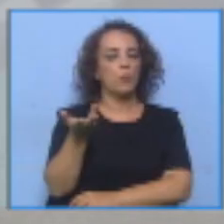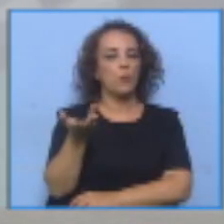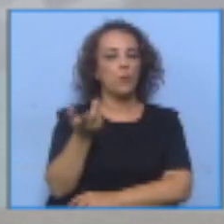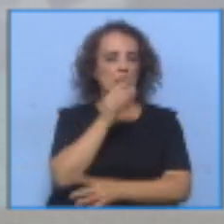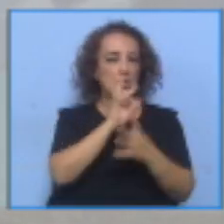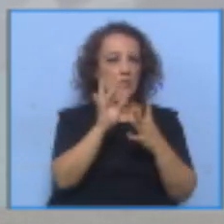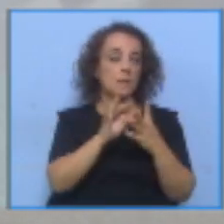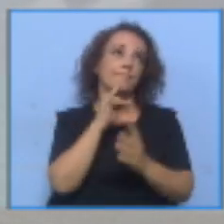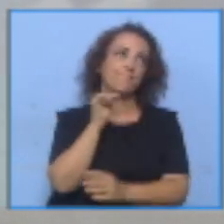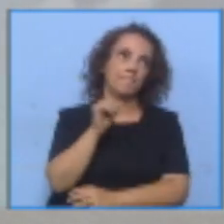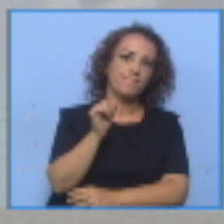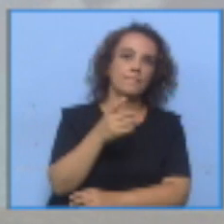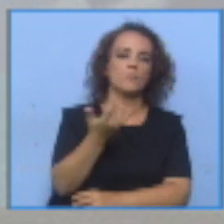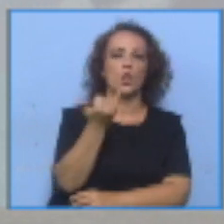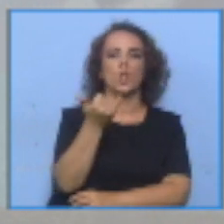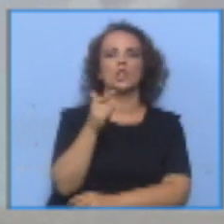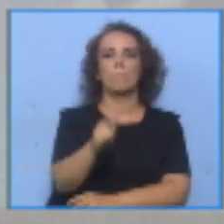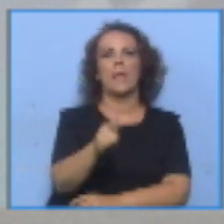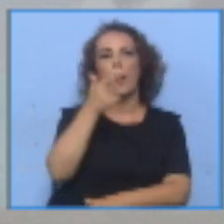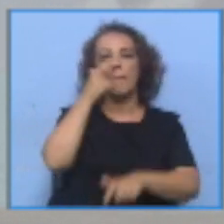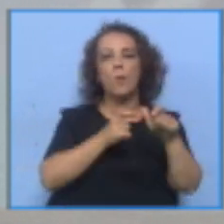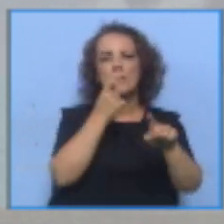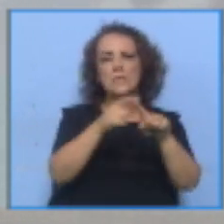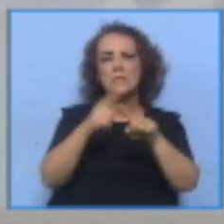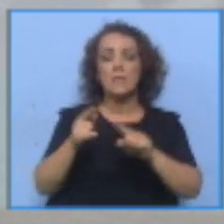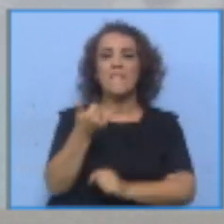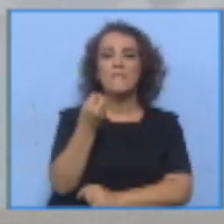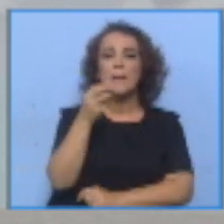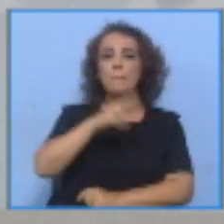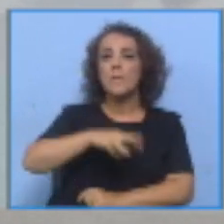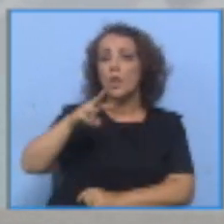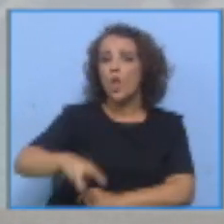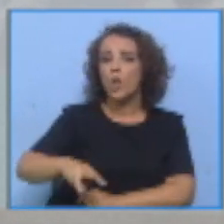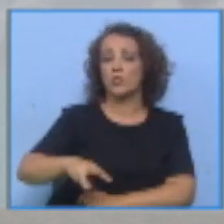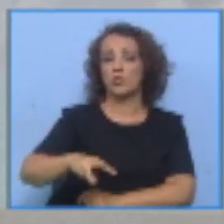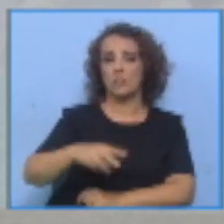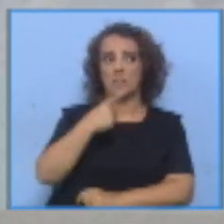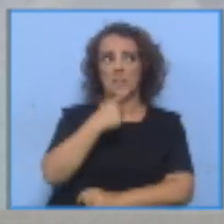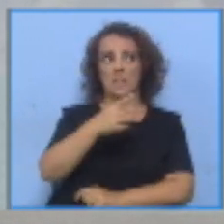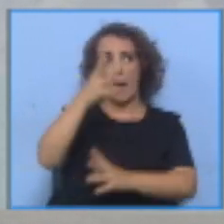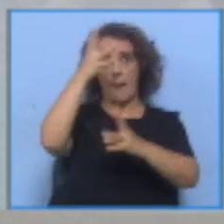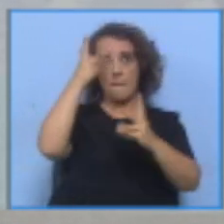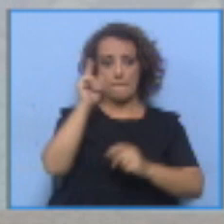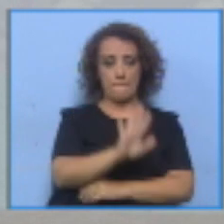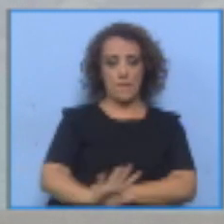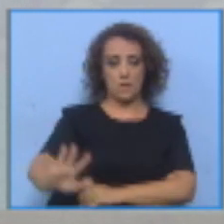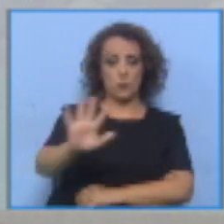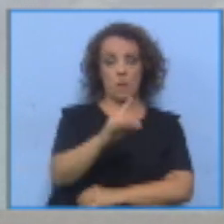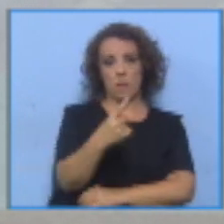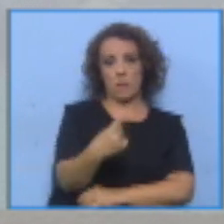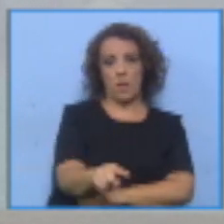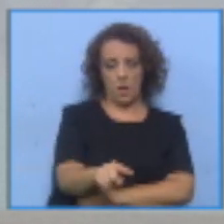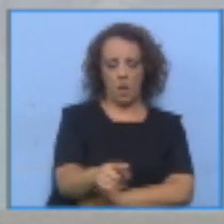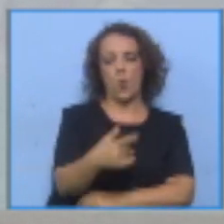pois, mais de 2.000 povos, né? 20 milhões de habitantes que dizem que tem a Amazónia, então é